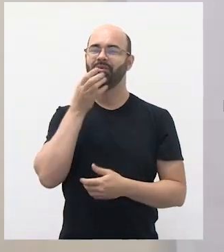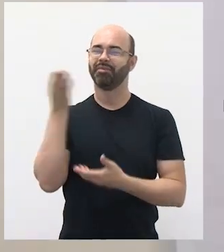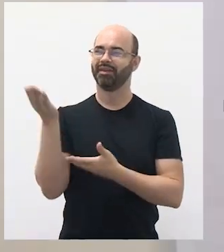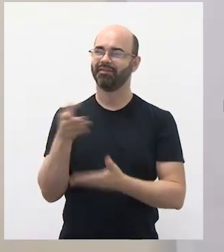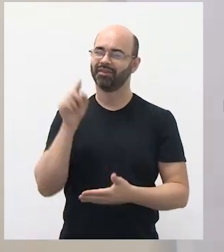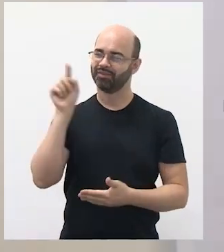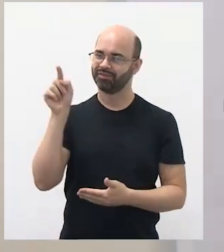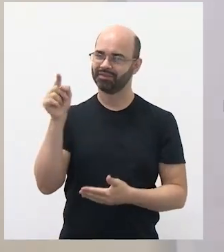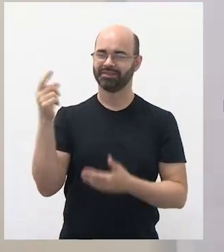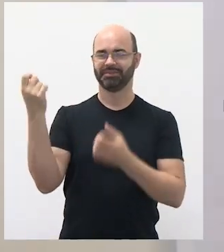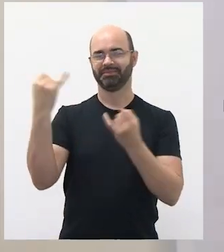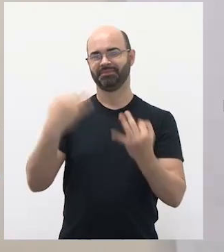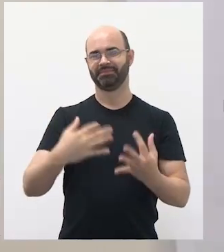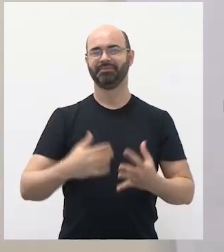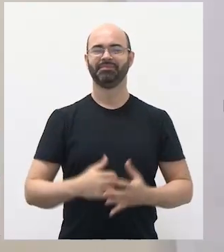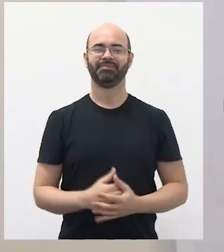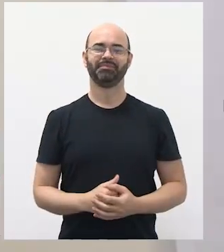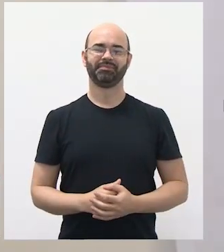contigo.